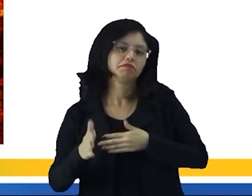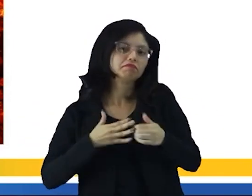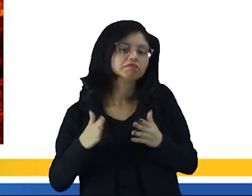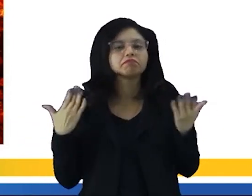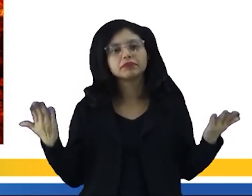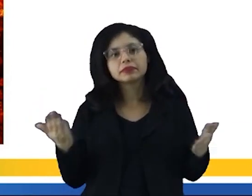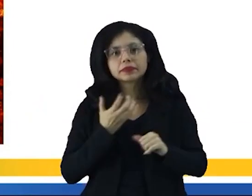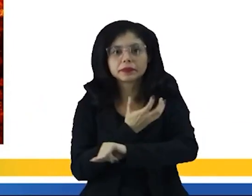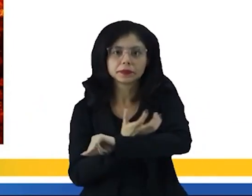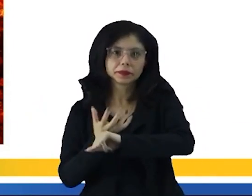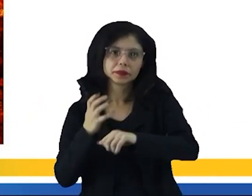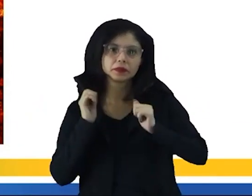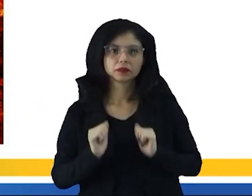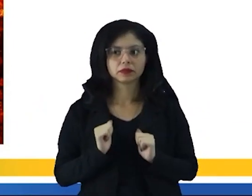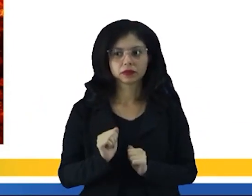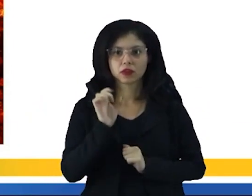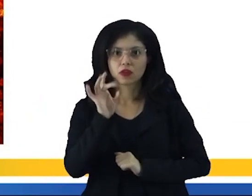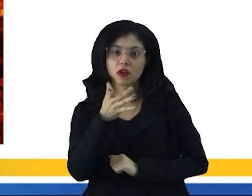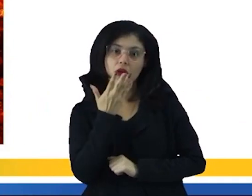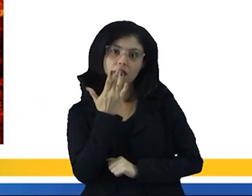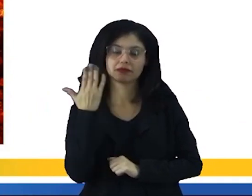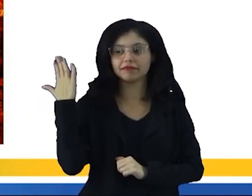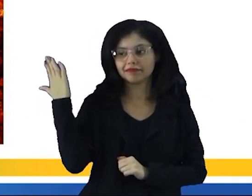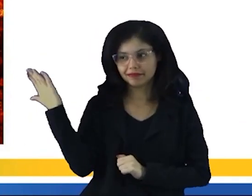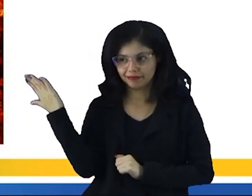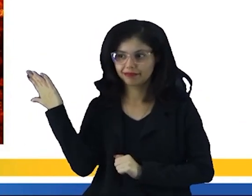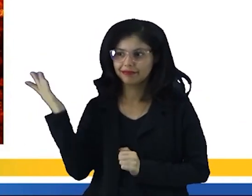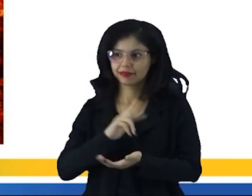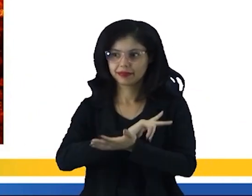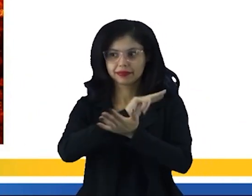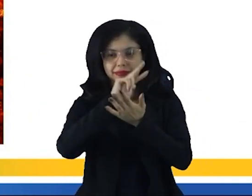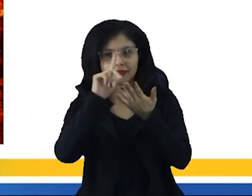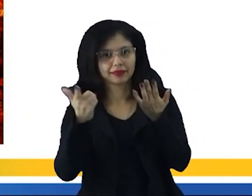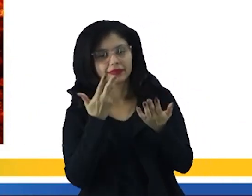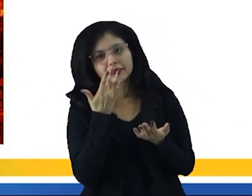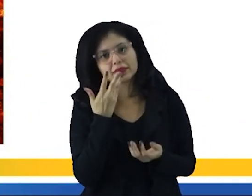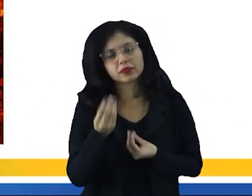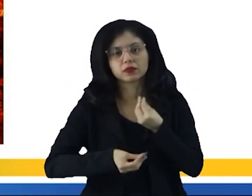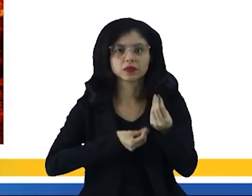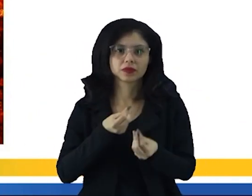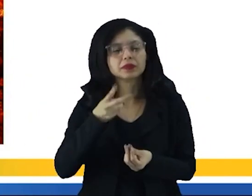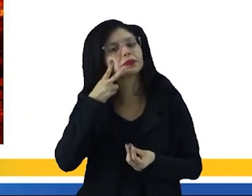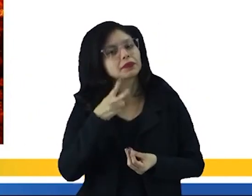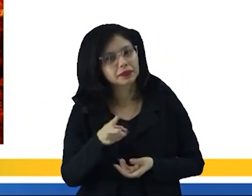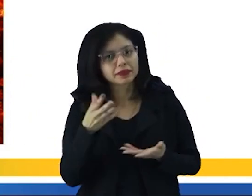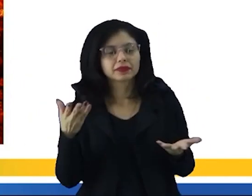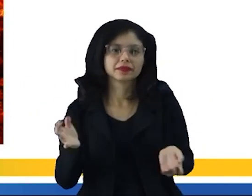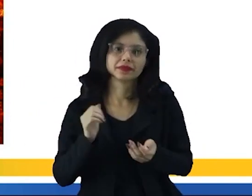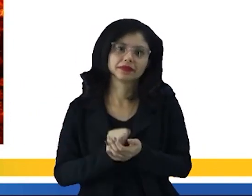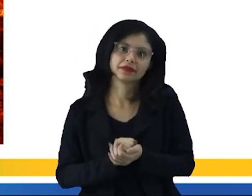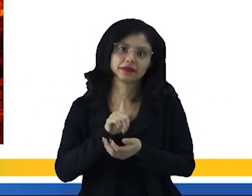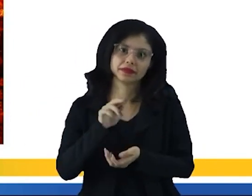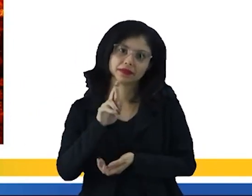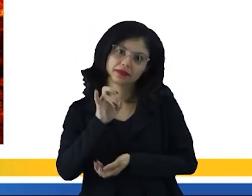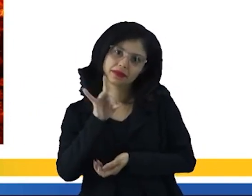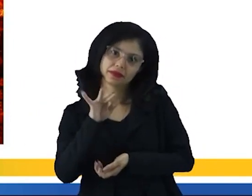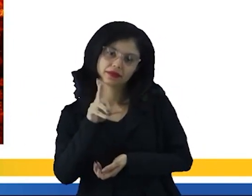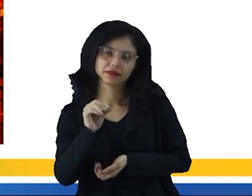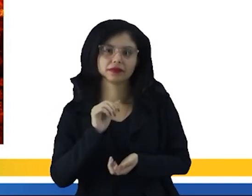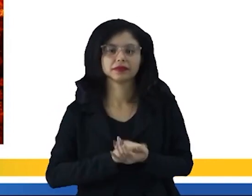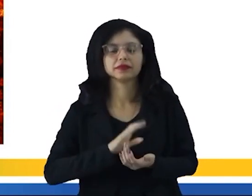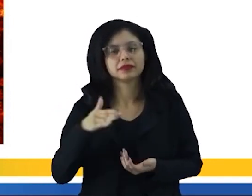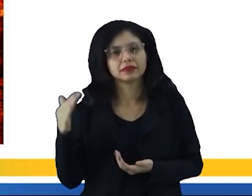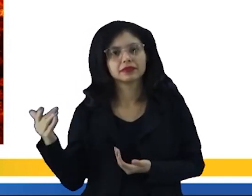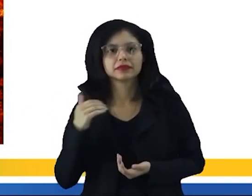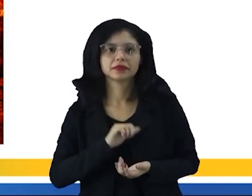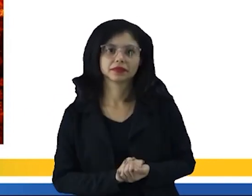da vegetação, pode ser somente dessa cor, pode ser várias cores, como pude ver em Gramados na ocasião quando eu